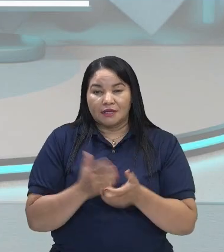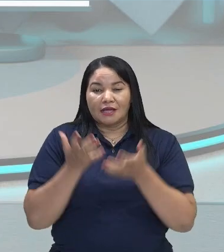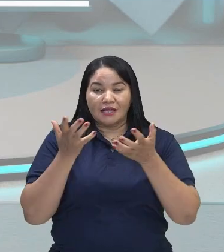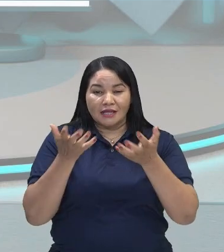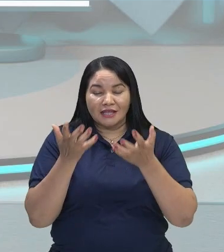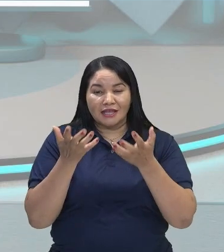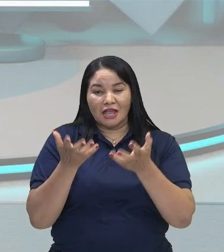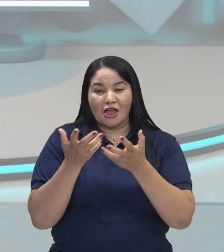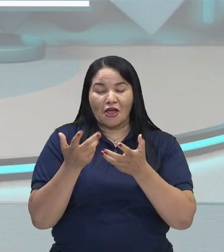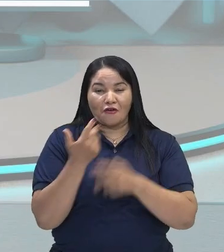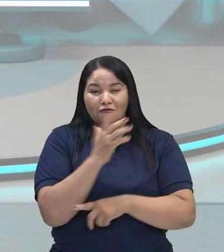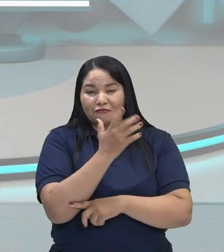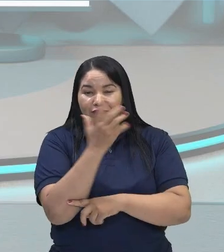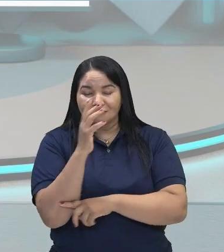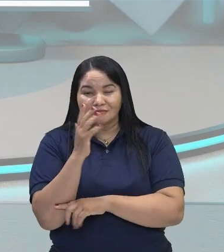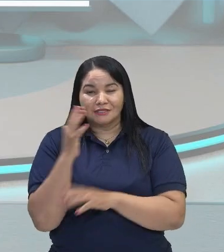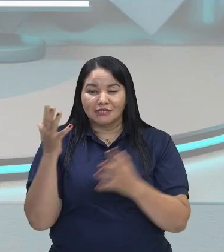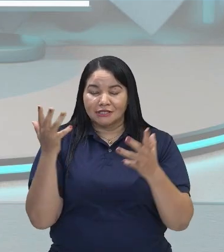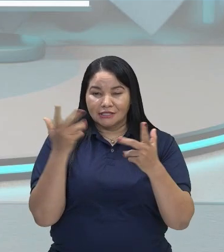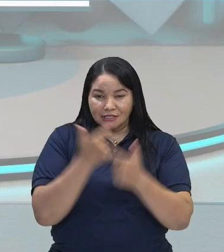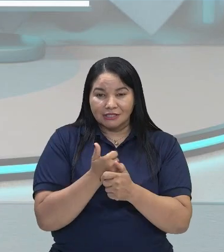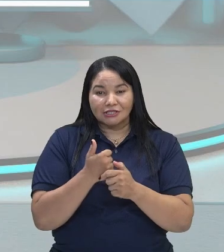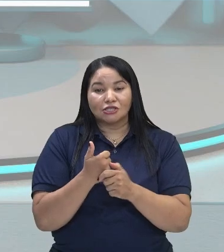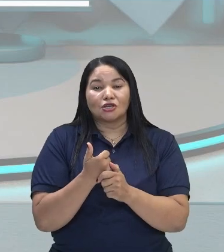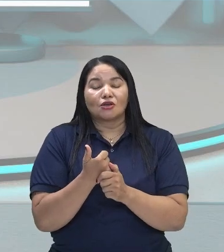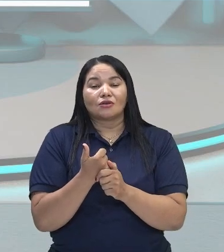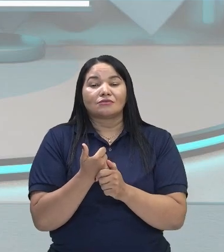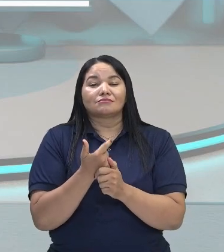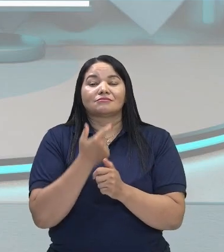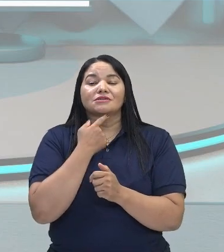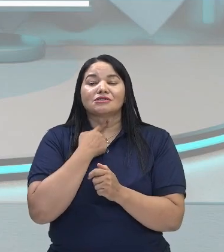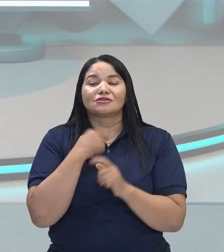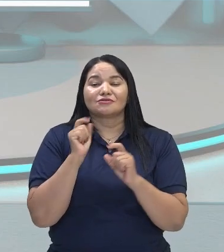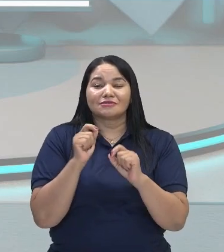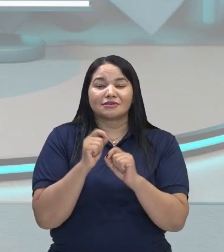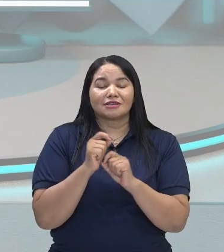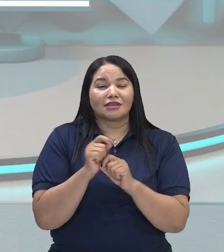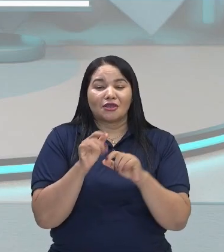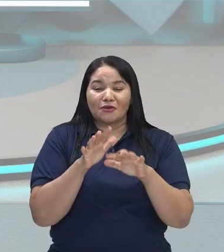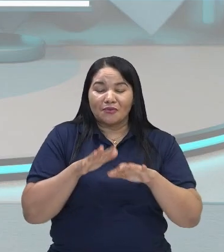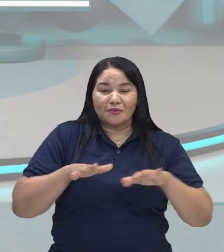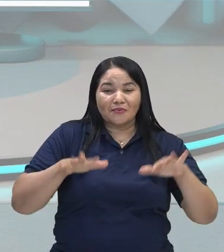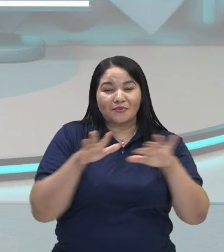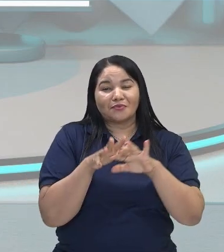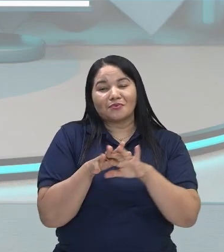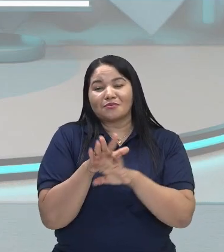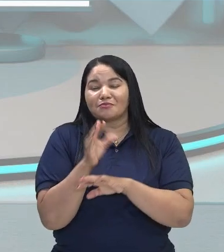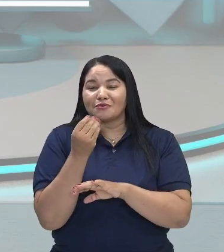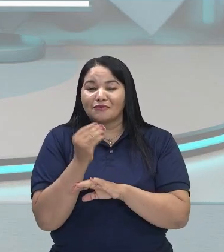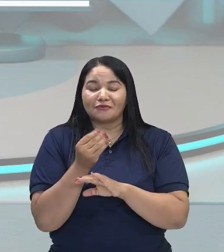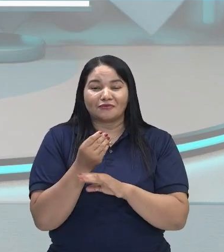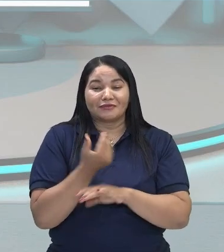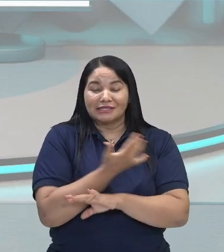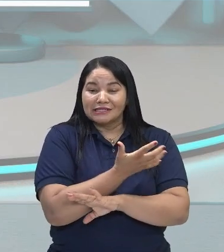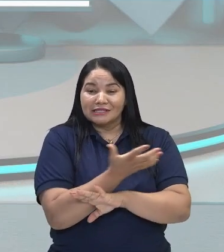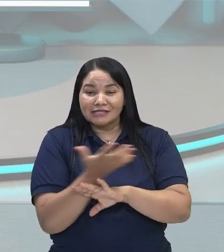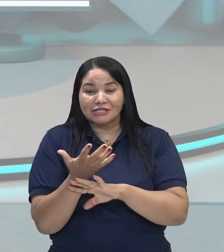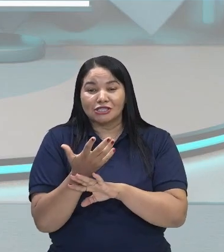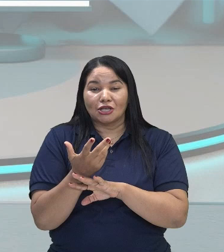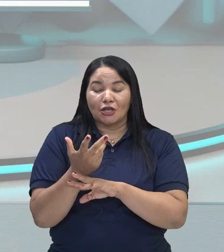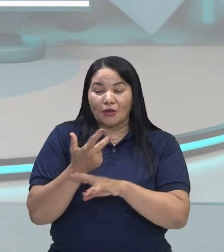verde amenidade, gozar os doces ares da campina, entre os pastores